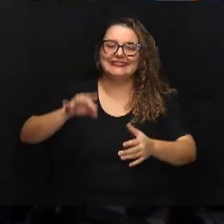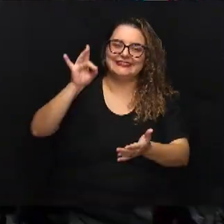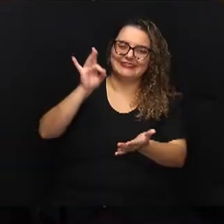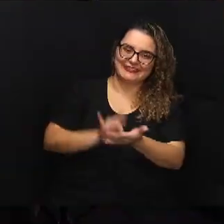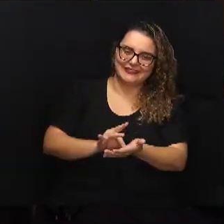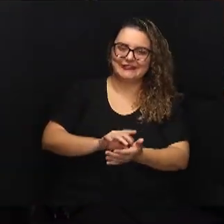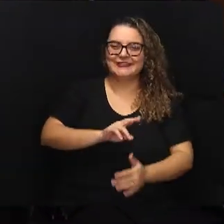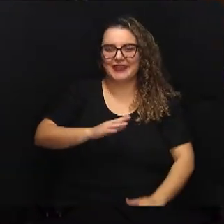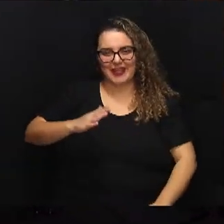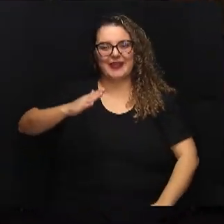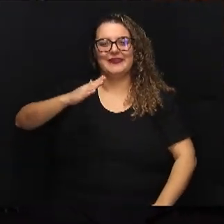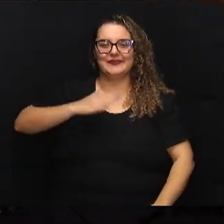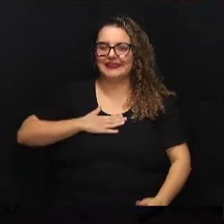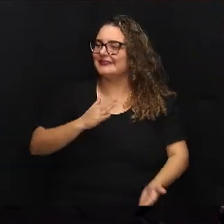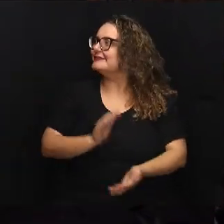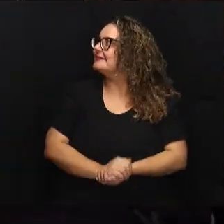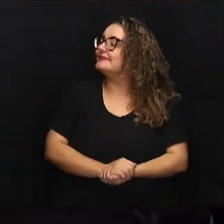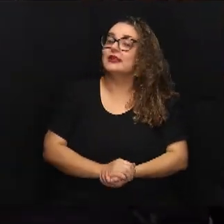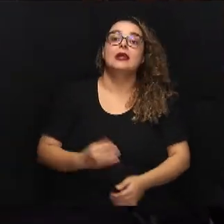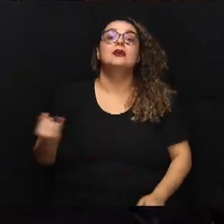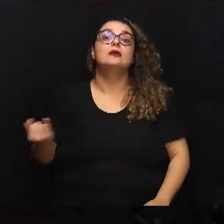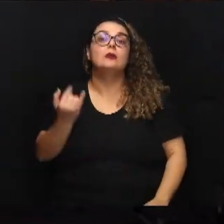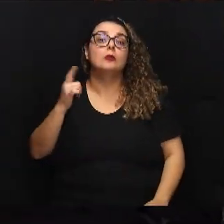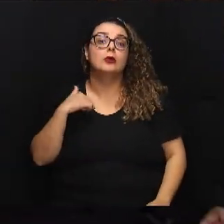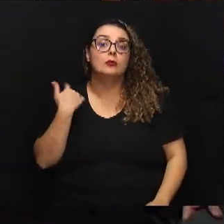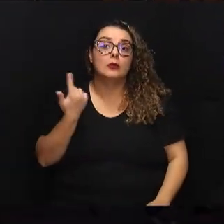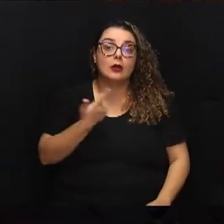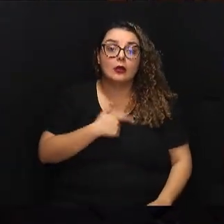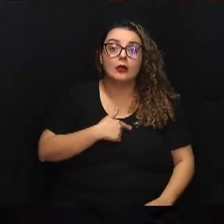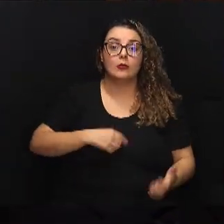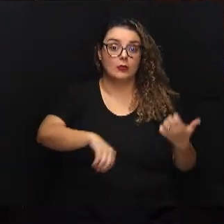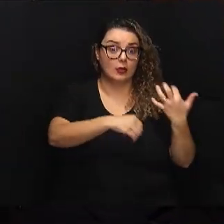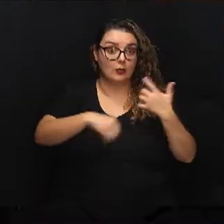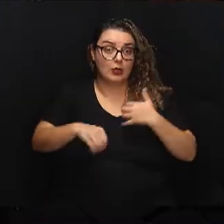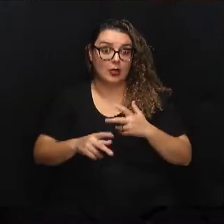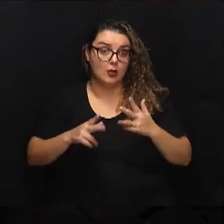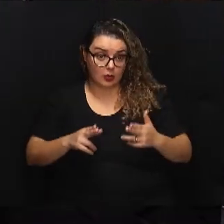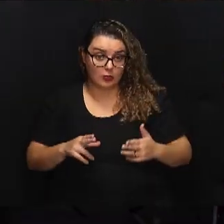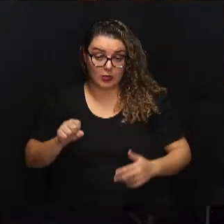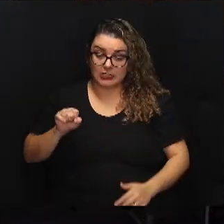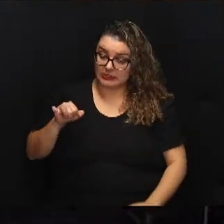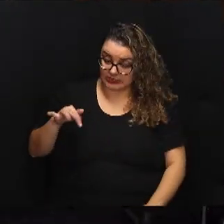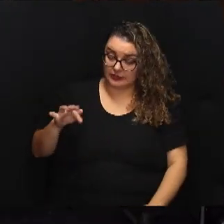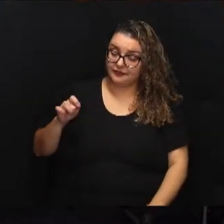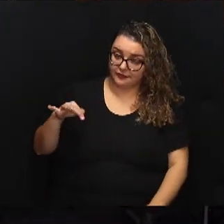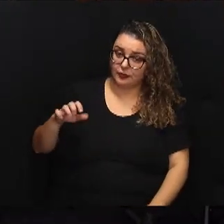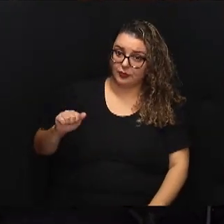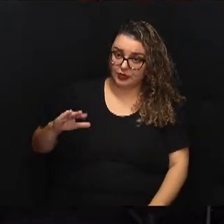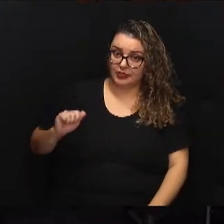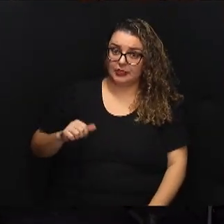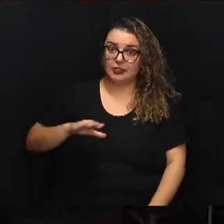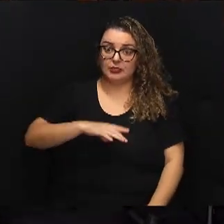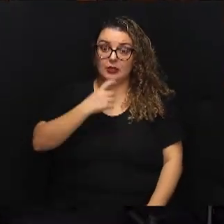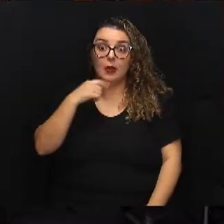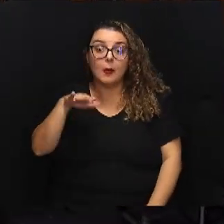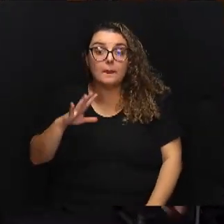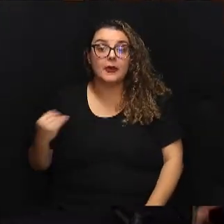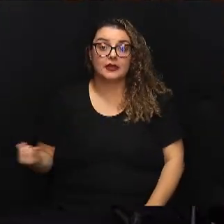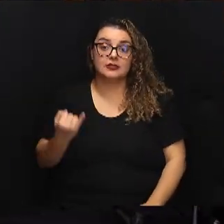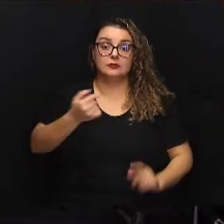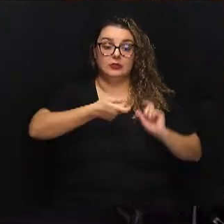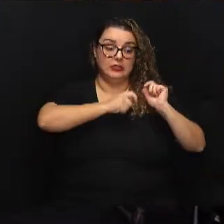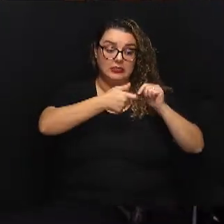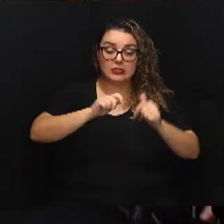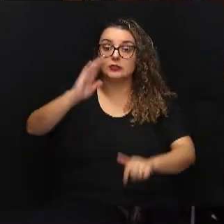de seu. Isso é tão importante para a gente, sabe? Uma orquestra como a Sinfônica de Campinas, que é uma das orquestras mais importantes e tradicionais do